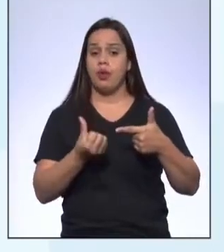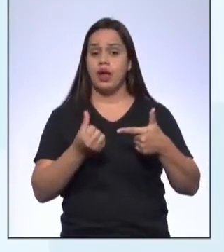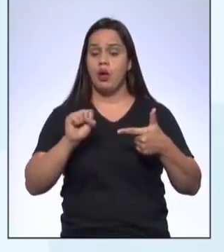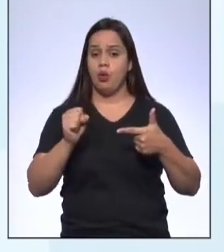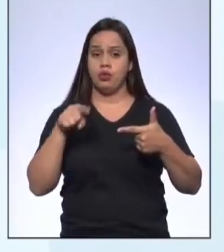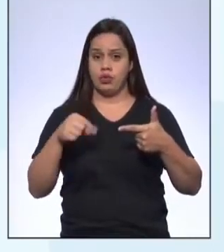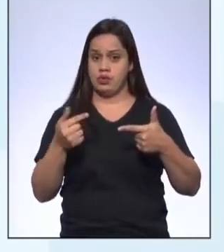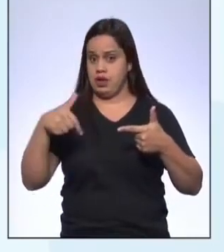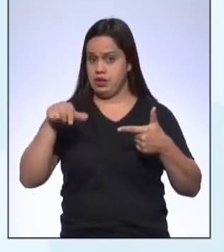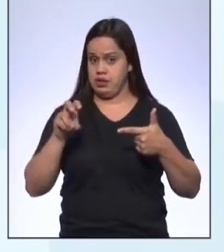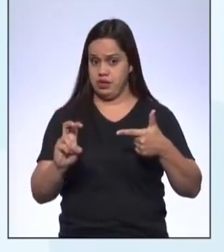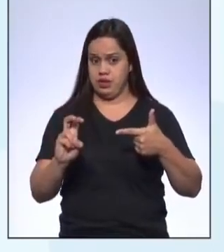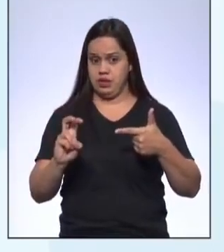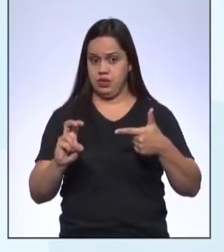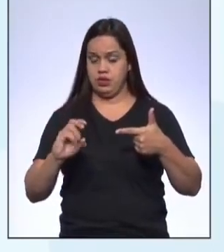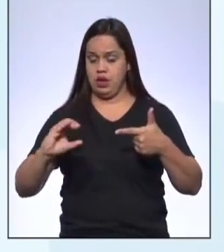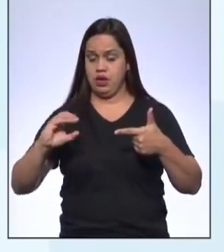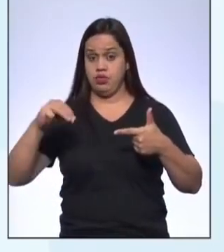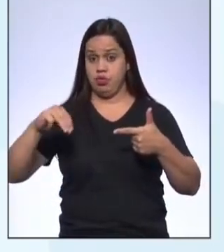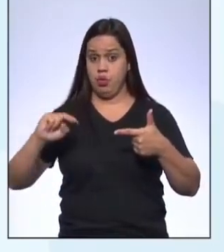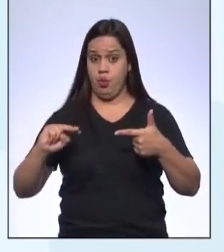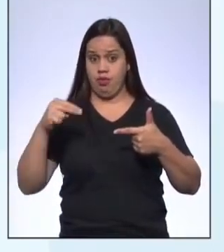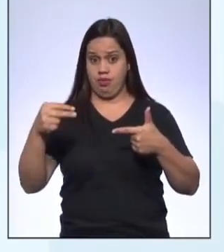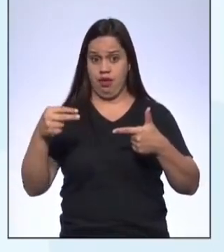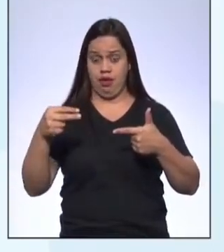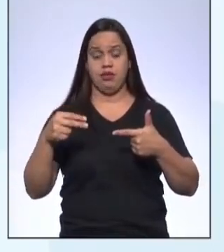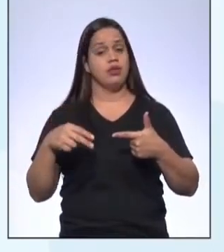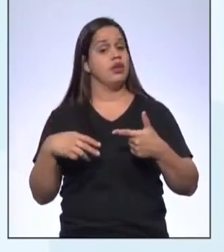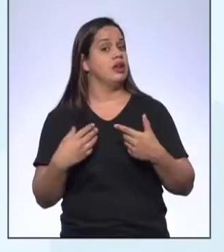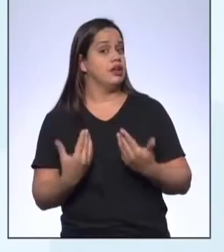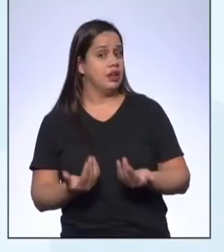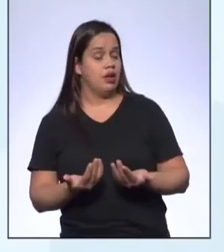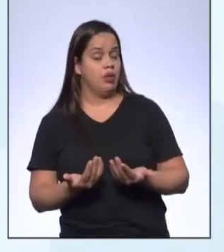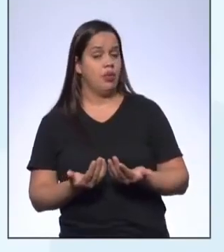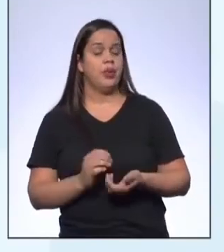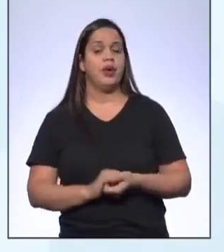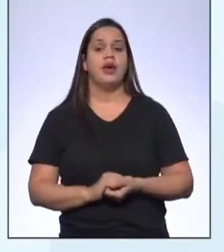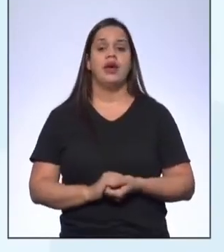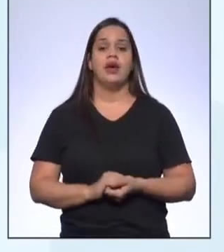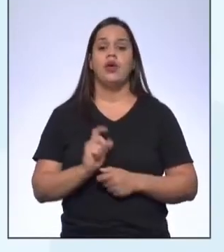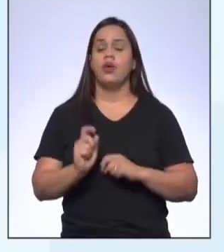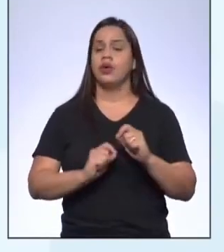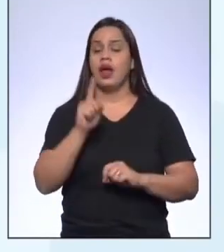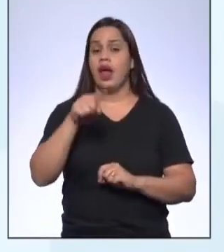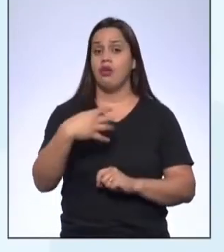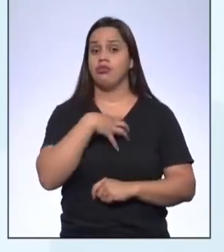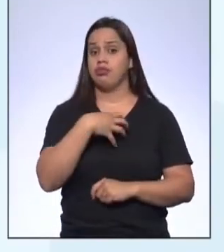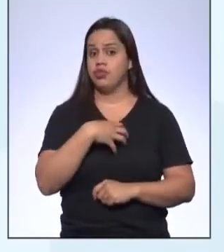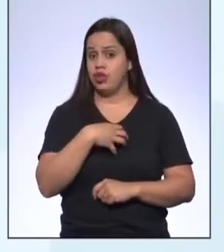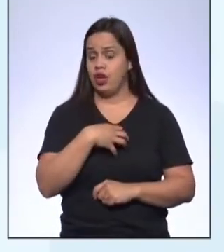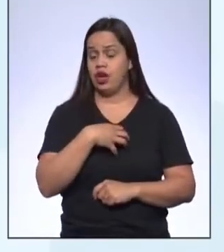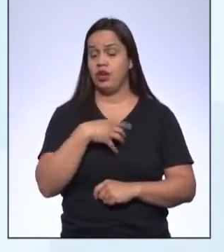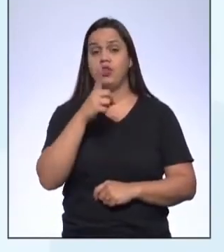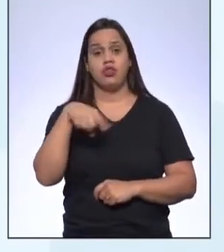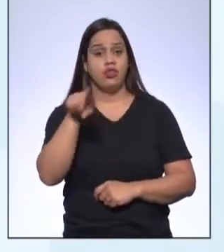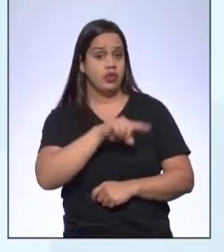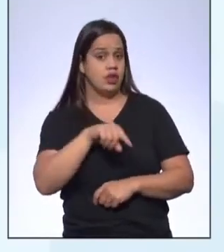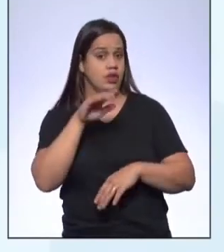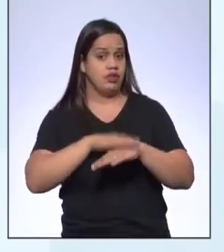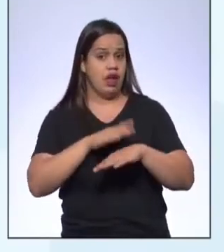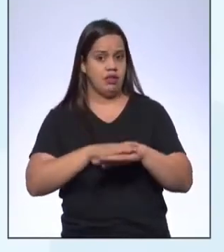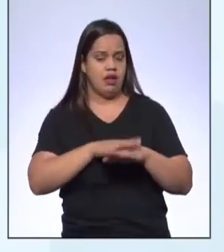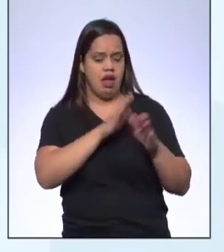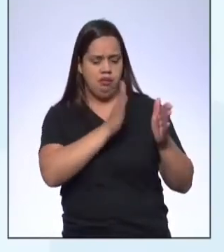168,75. O centímetros quadrados ali encontro no valor. Então, essa é uma das formas de vocês fazerem no